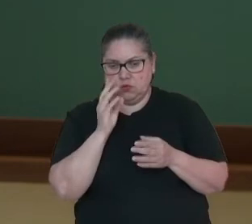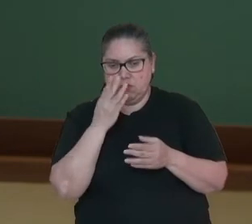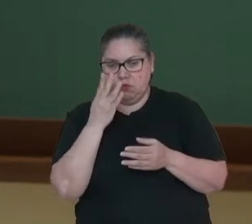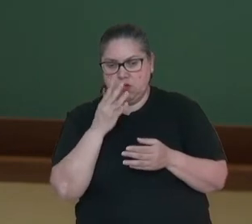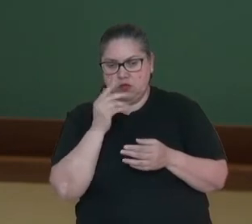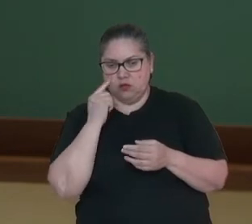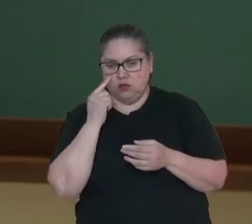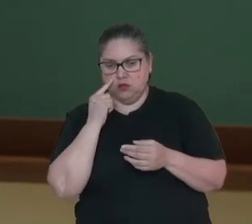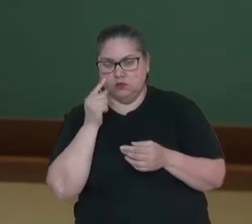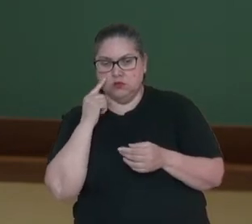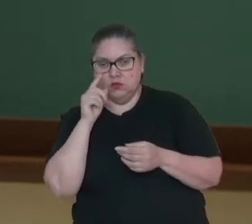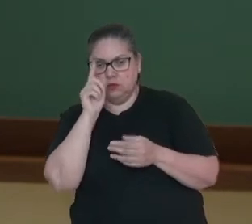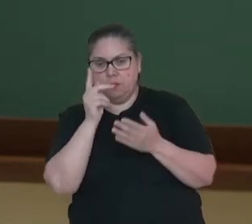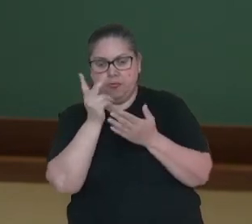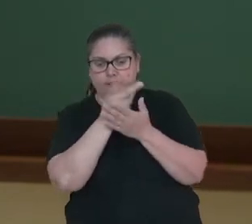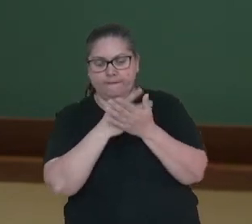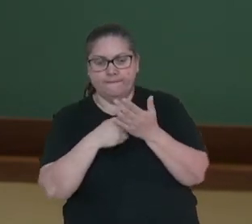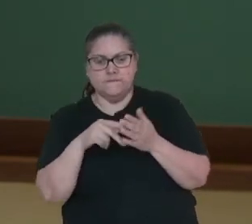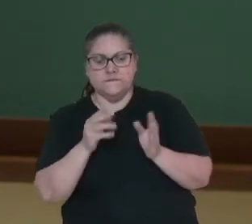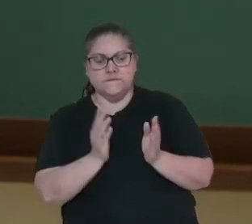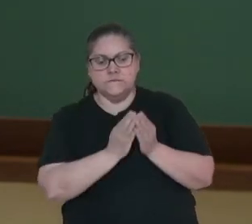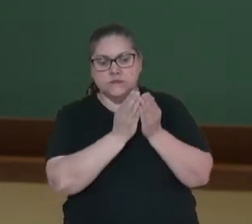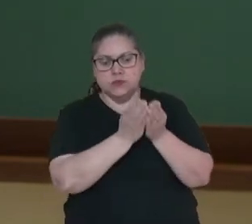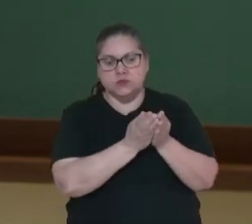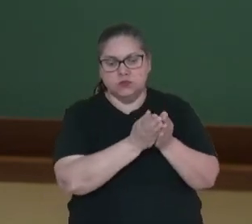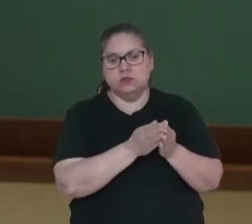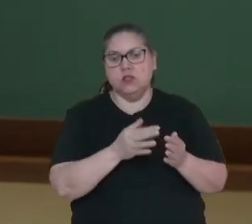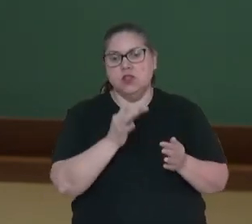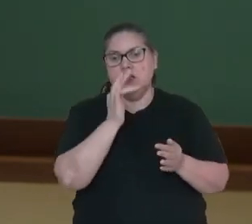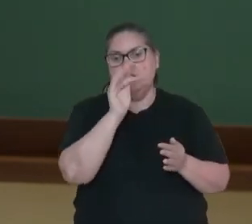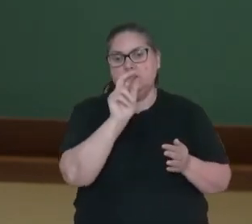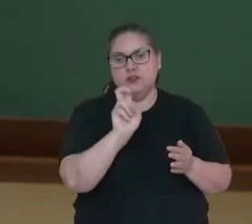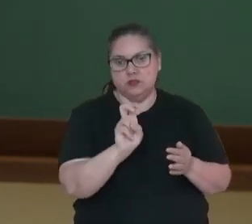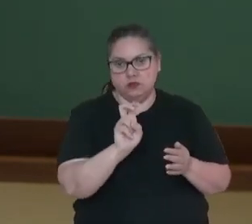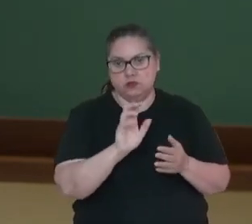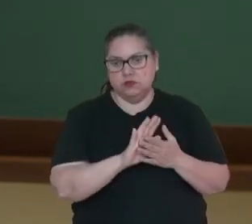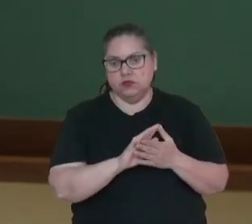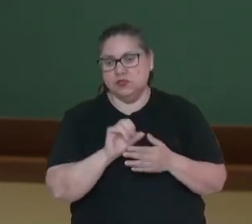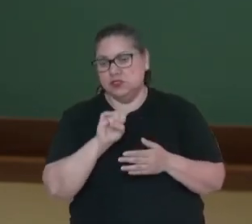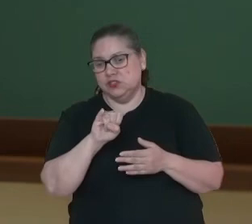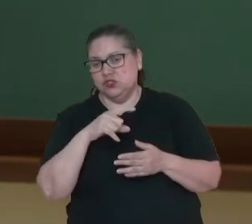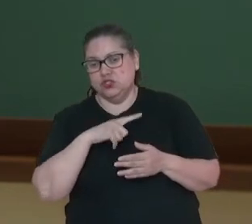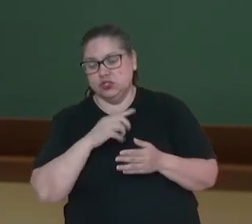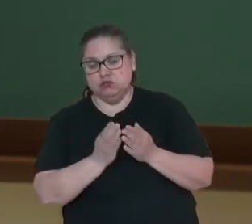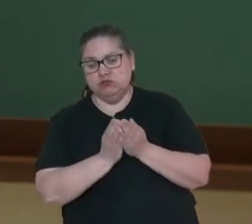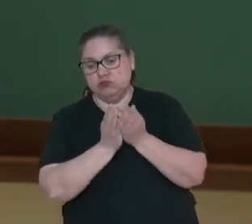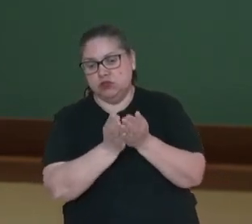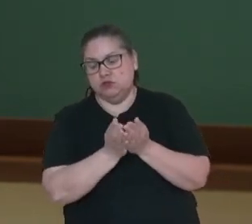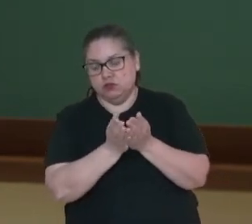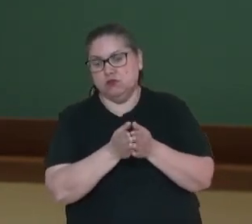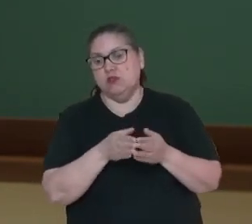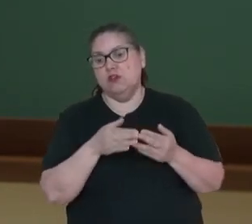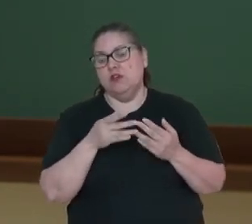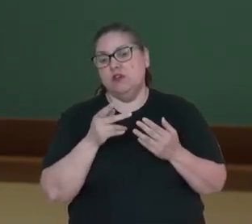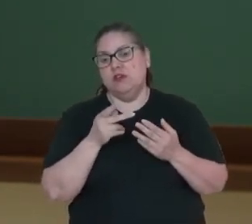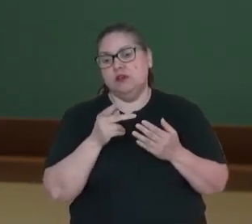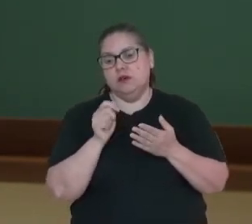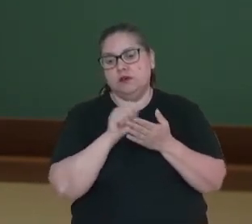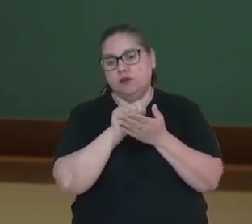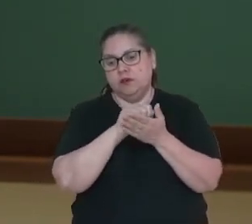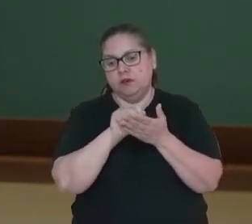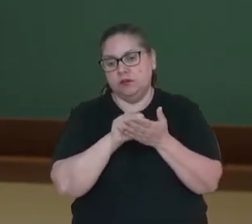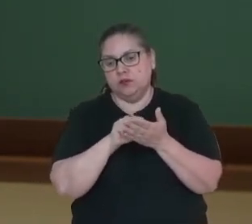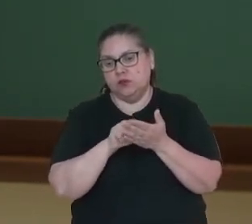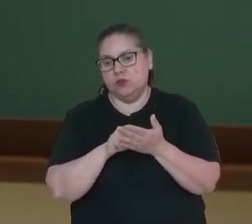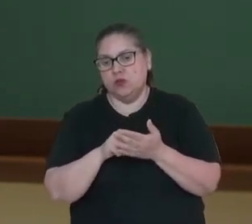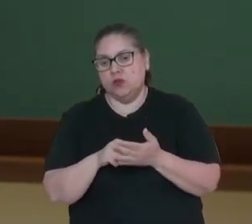quadro aonde você desenhou a sua frota, marcar F5. Se tinha um navio ali, você vai